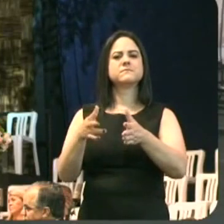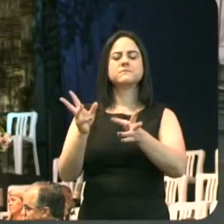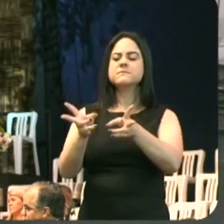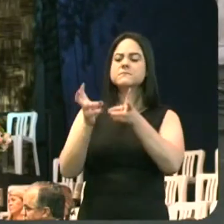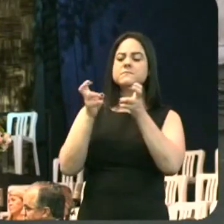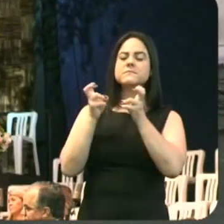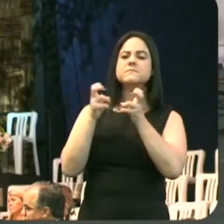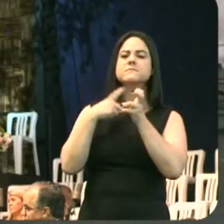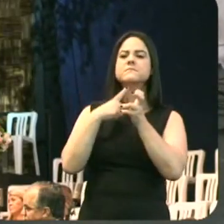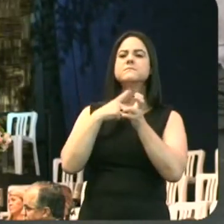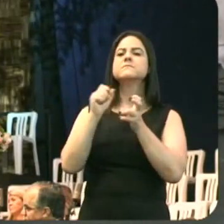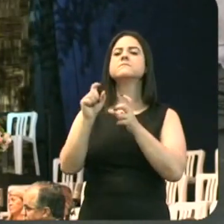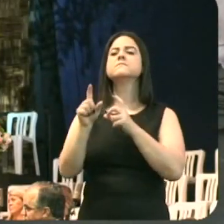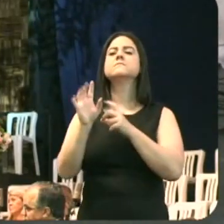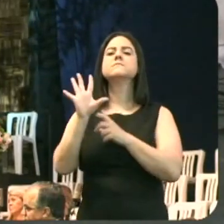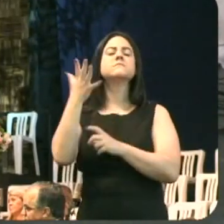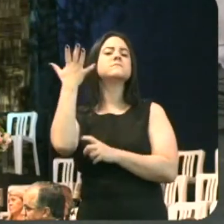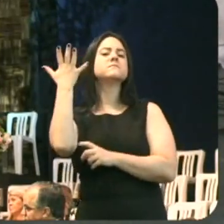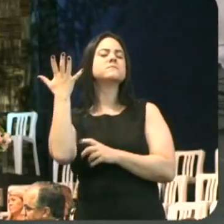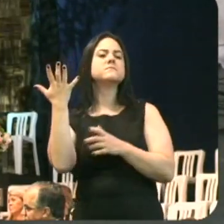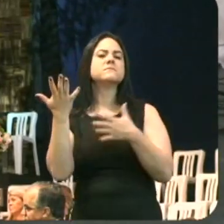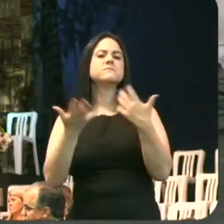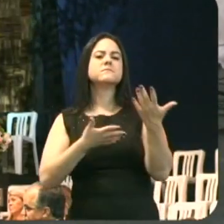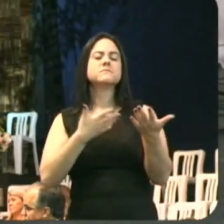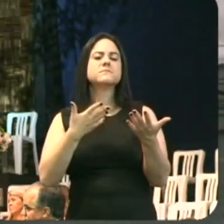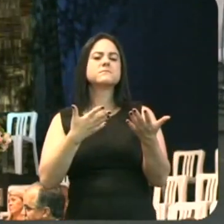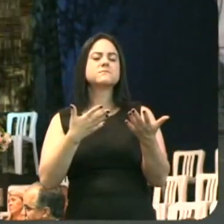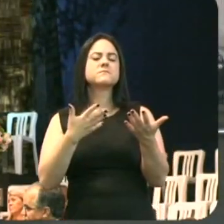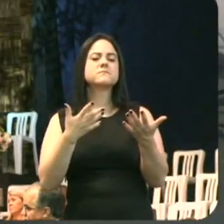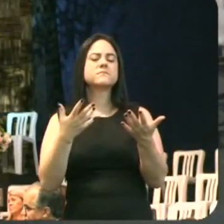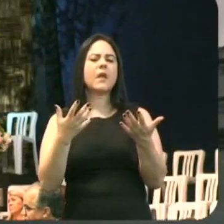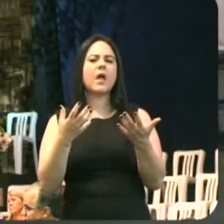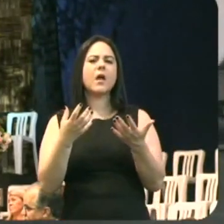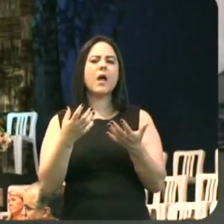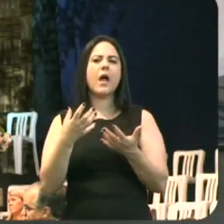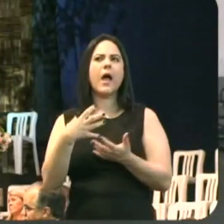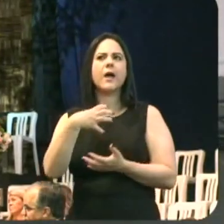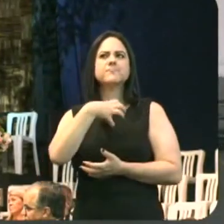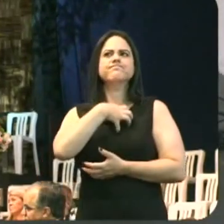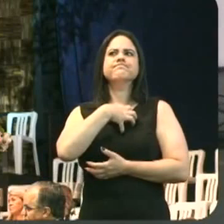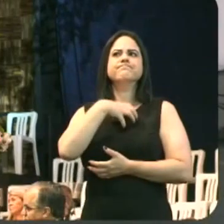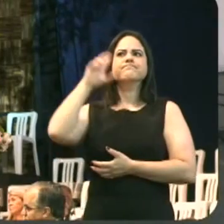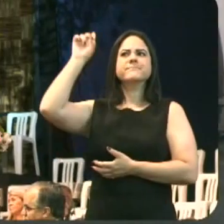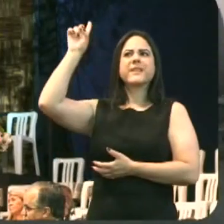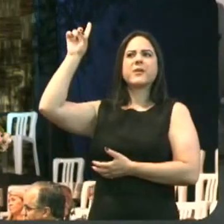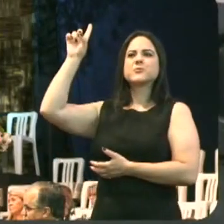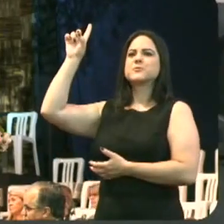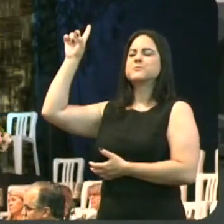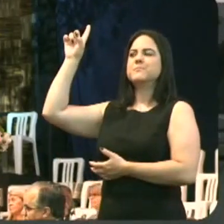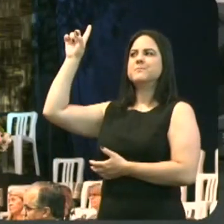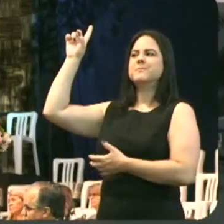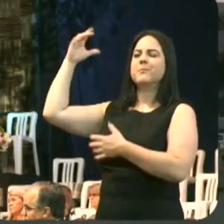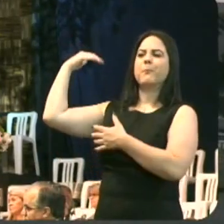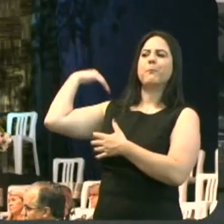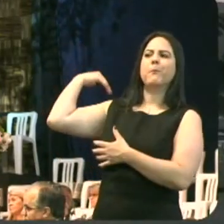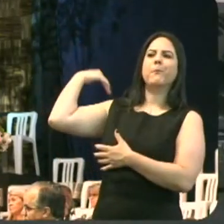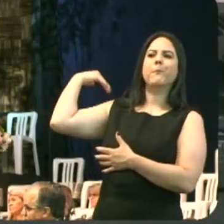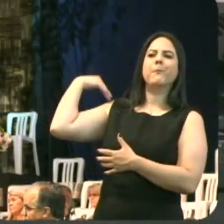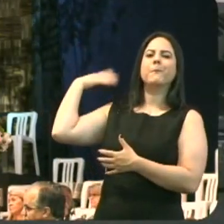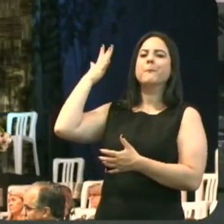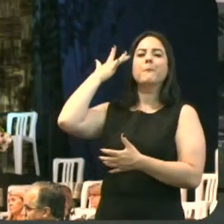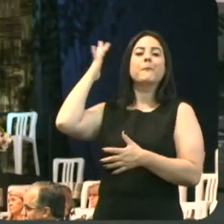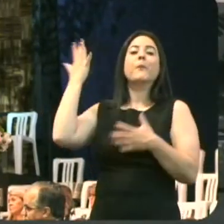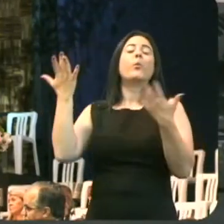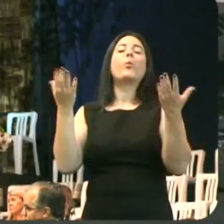o rumo dessas coisas, o que está acontecendo, e vem algum tipo de intervenção de Deus. Eu não sei qual